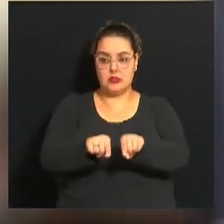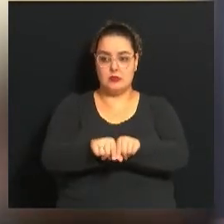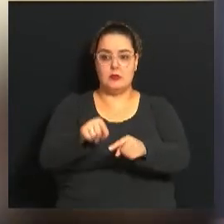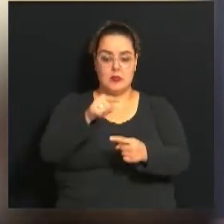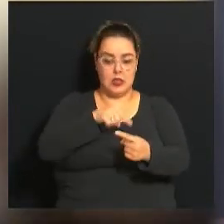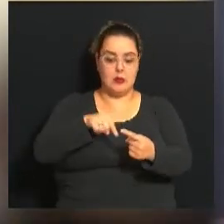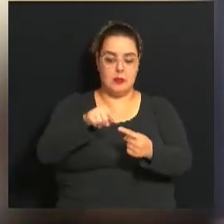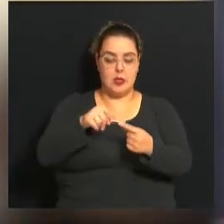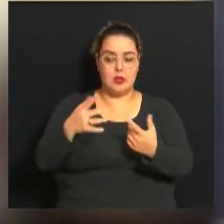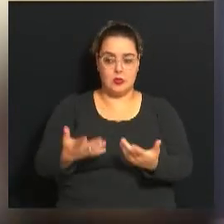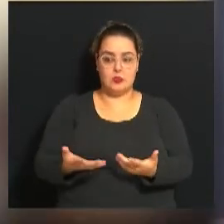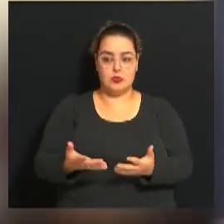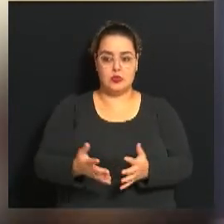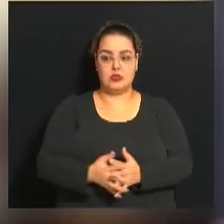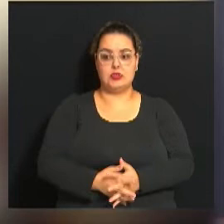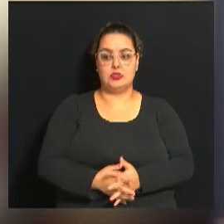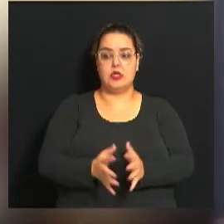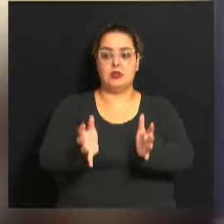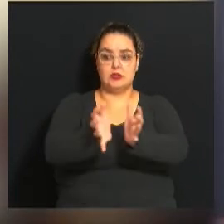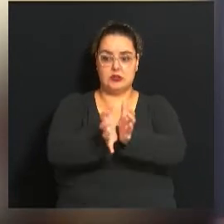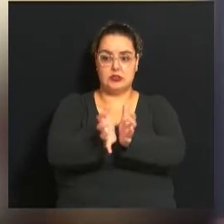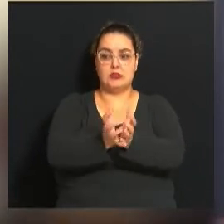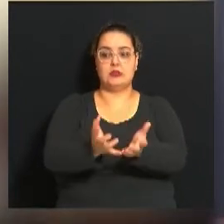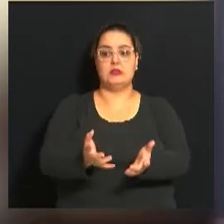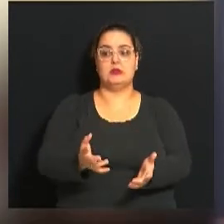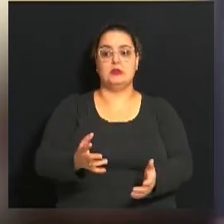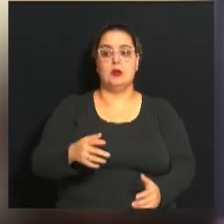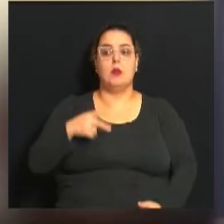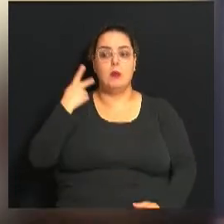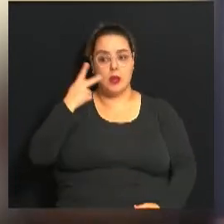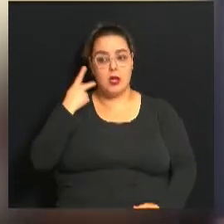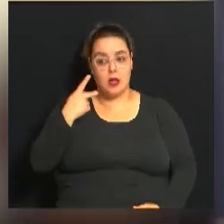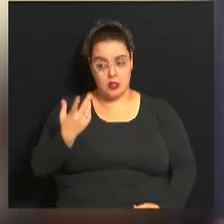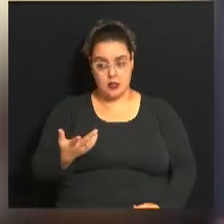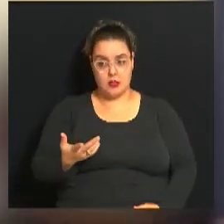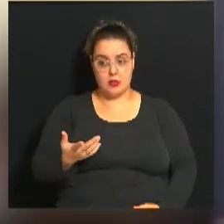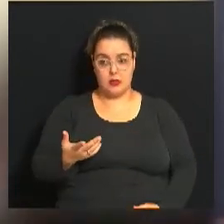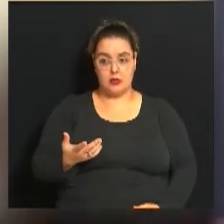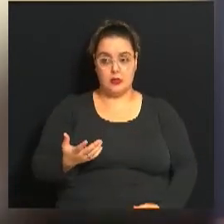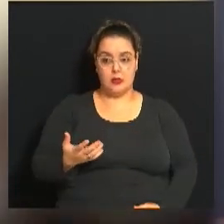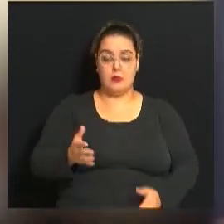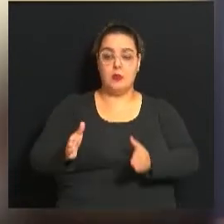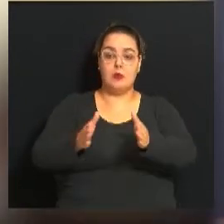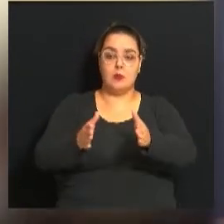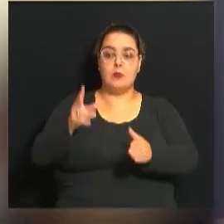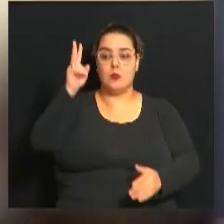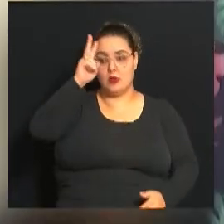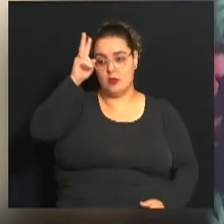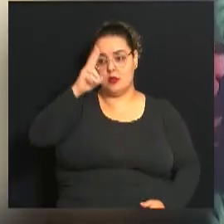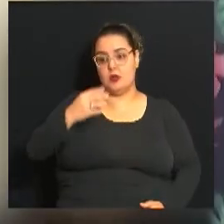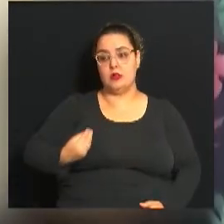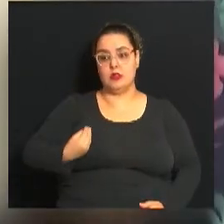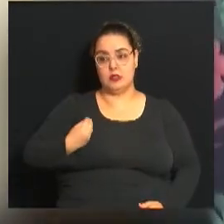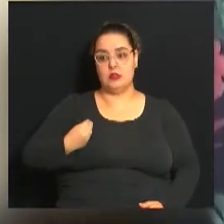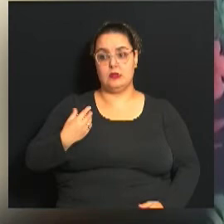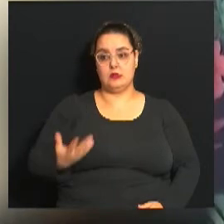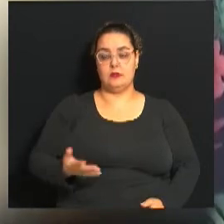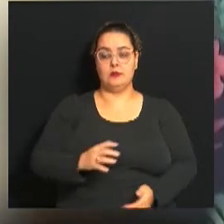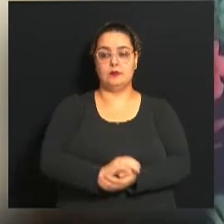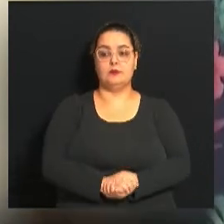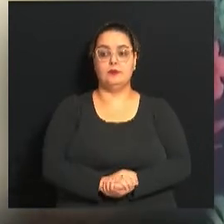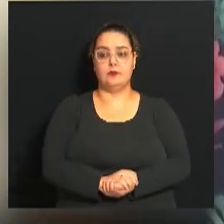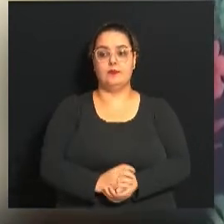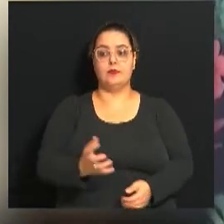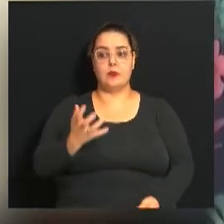objeto dessa comissão parlamentar e pelo momento histórico que a gente vive, né? Eu queria começar